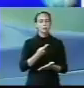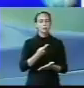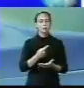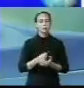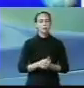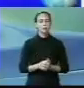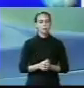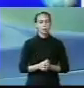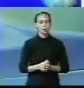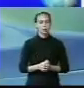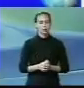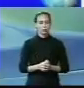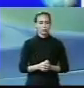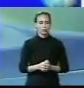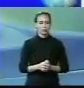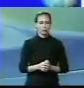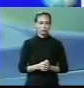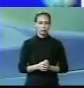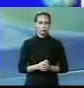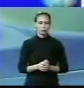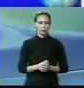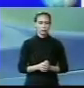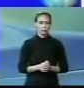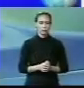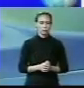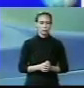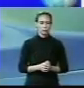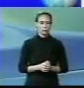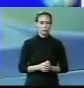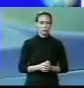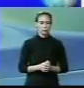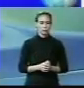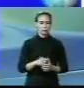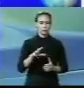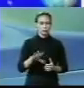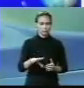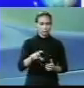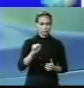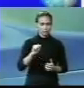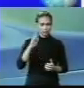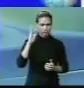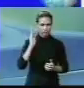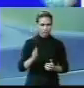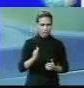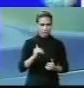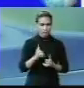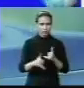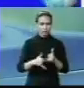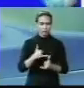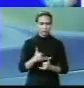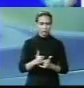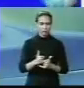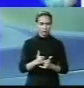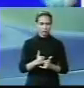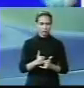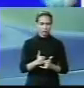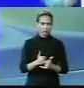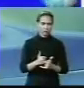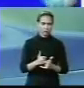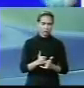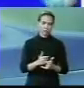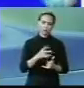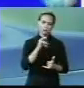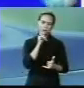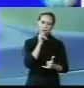o que vai acontecer? Ele vai buscar aqui diretamente na internet um determinado site. Por exemplo,